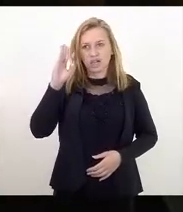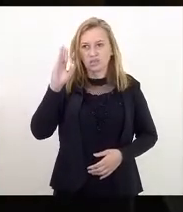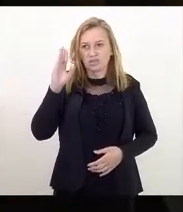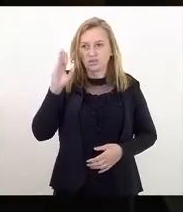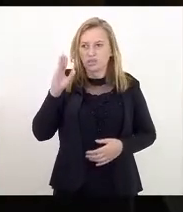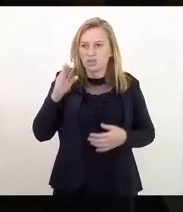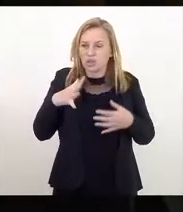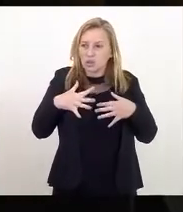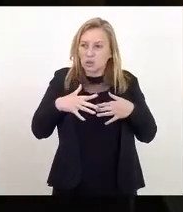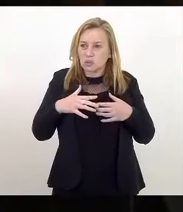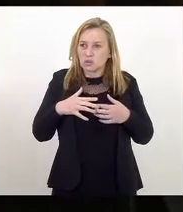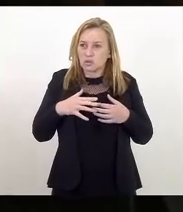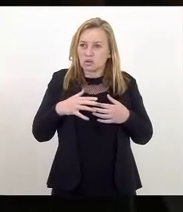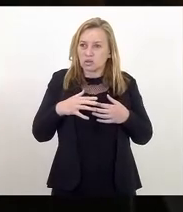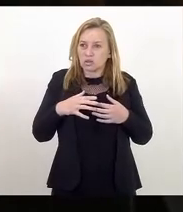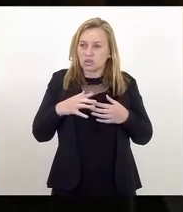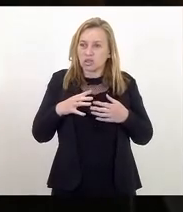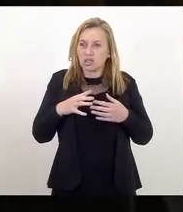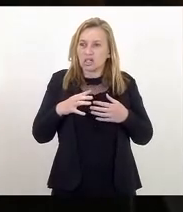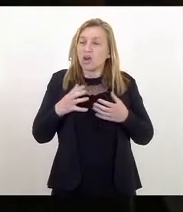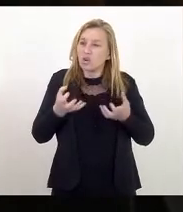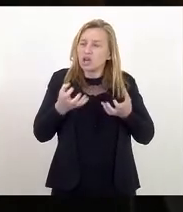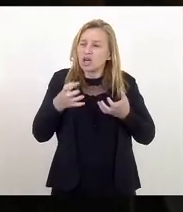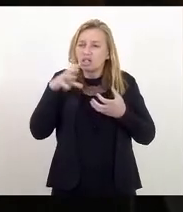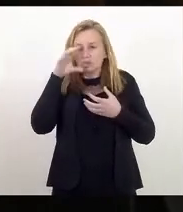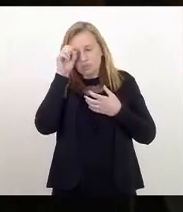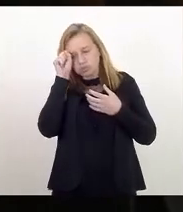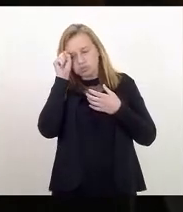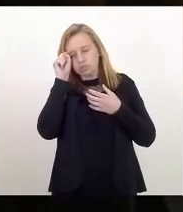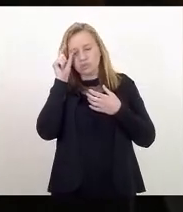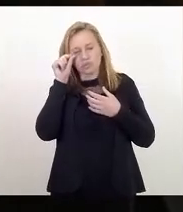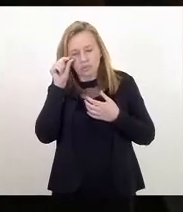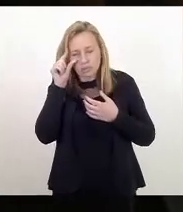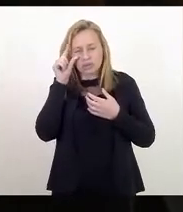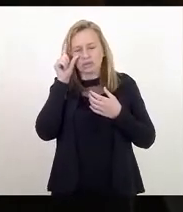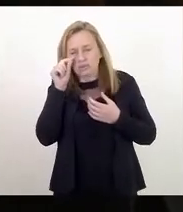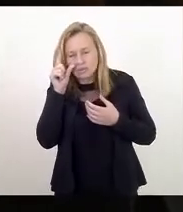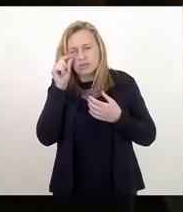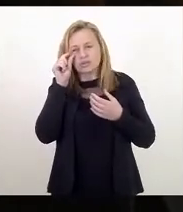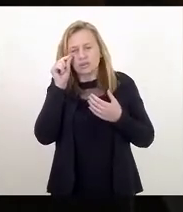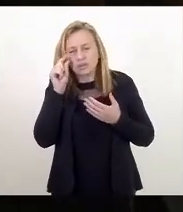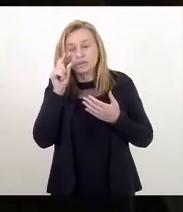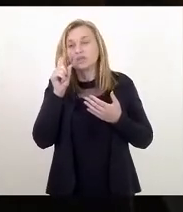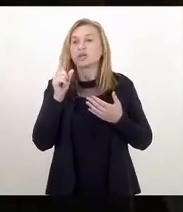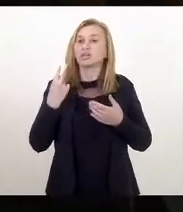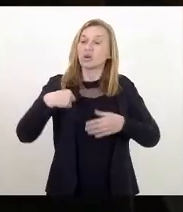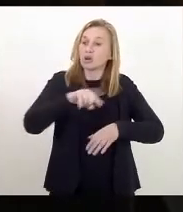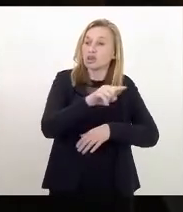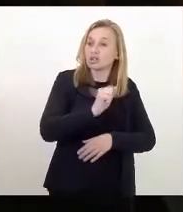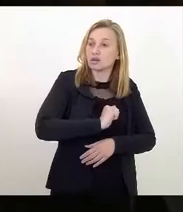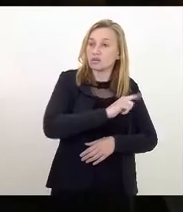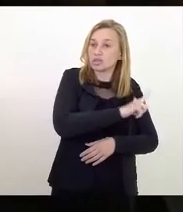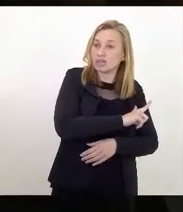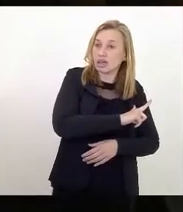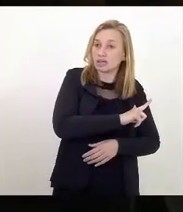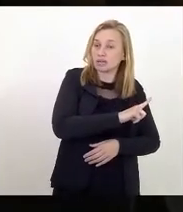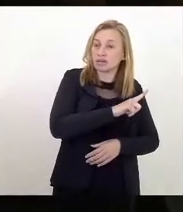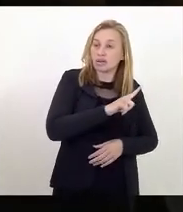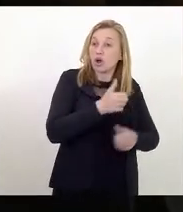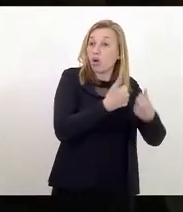porque eu ficava com sono, eu queria dormir, porque eu acordava muito cedo vindo de São Gonçalo pegando ônibus de madrugada, não tinha carro.